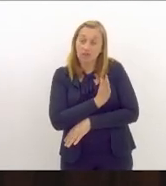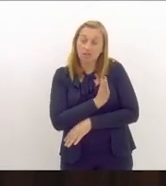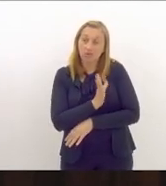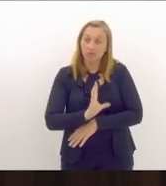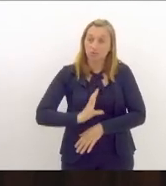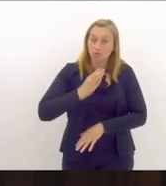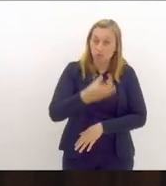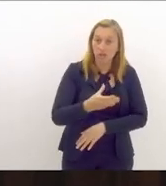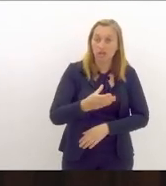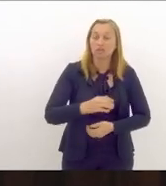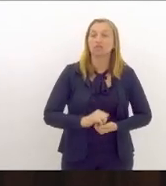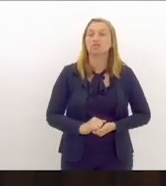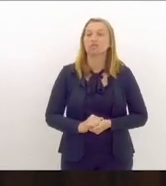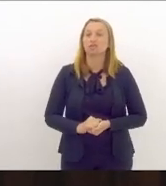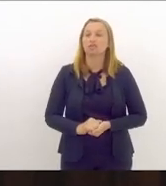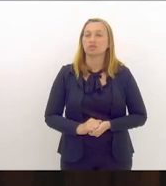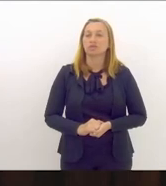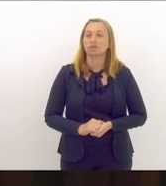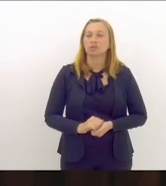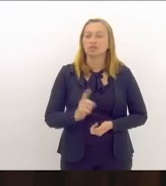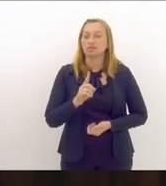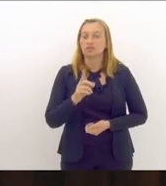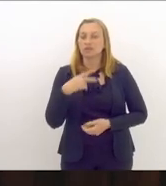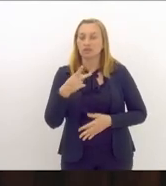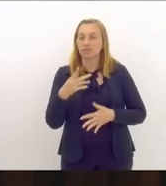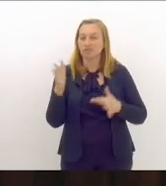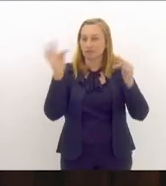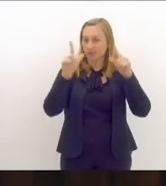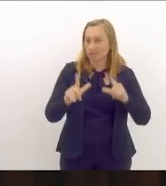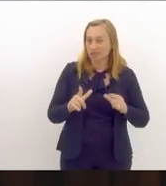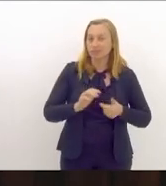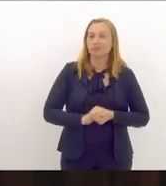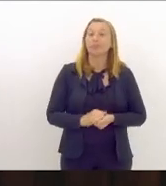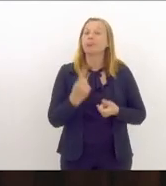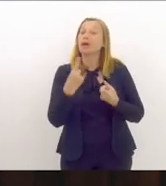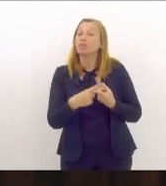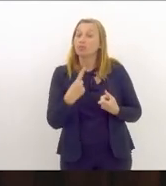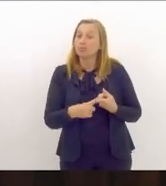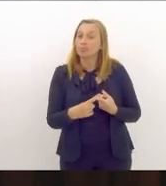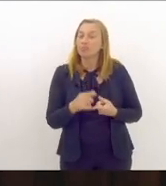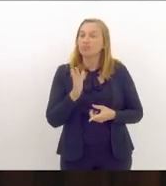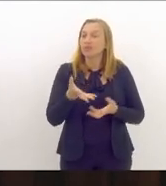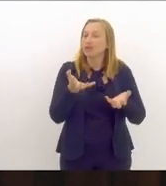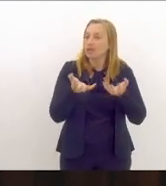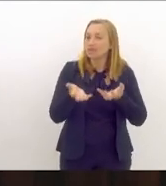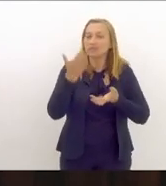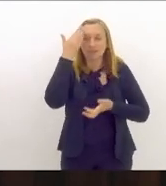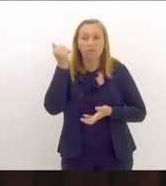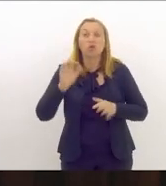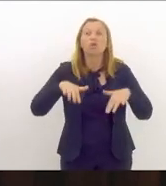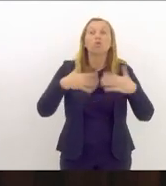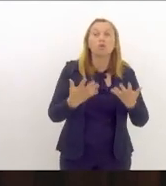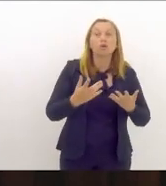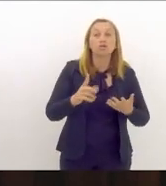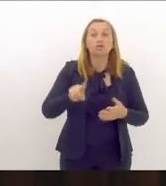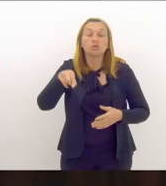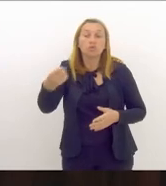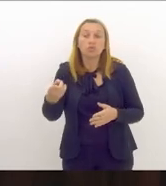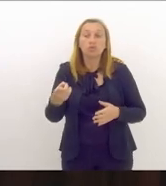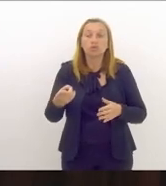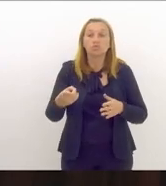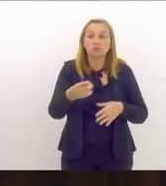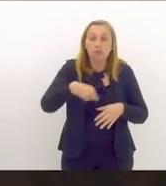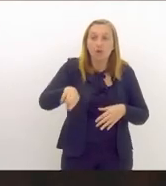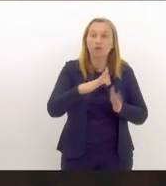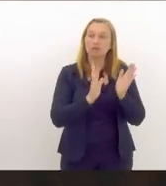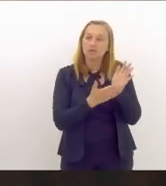valentes. E não, por não dizer animados, porque já queremos saber quando será a próxima roda de samba